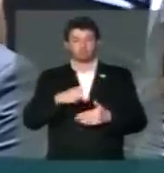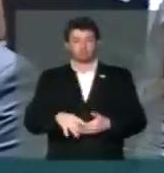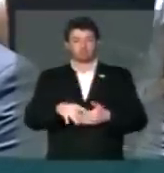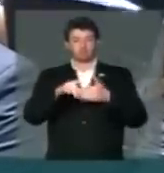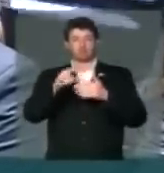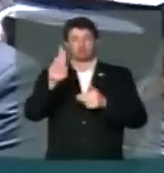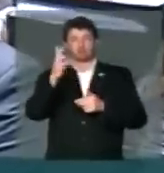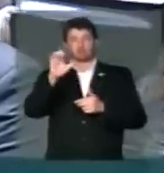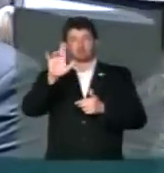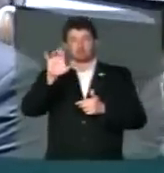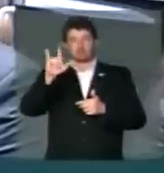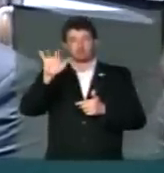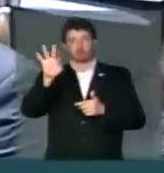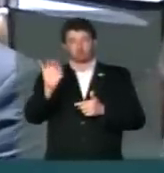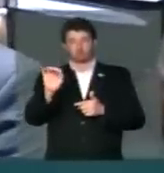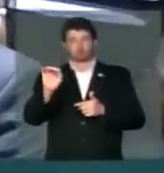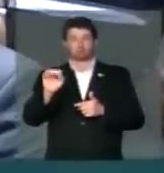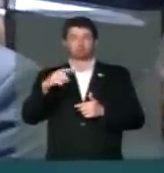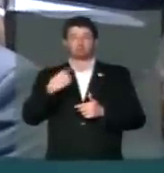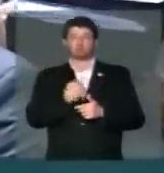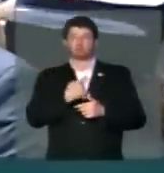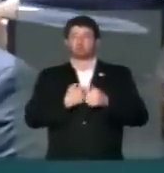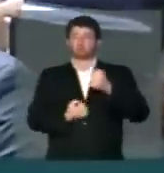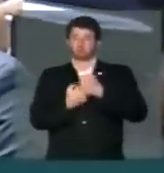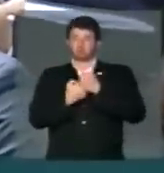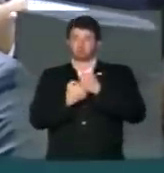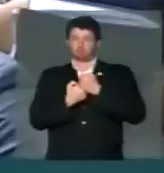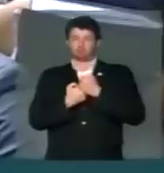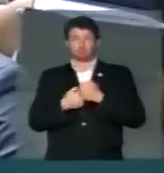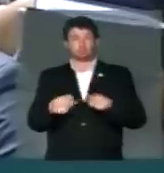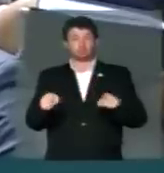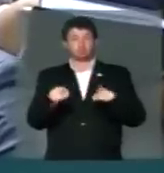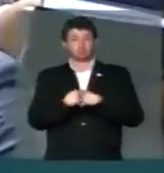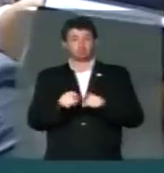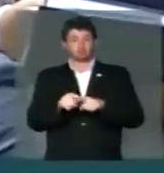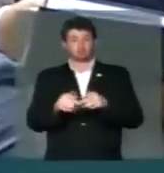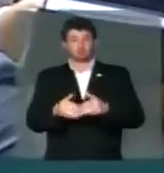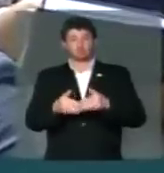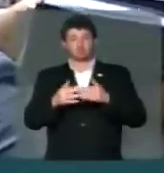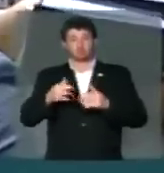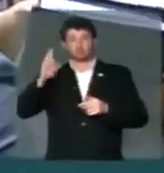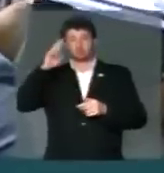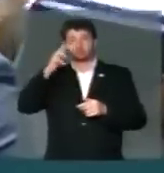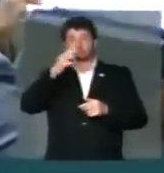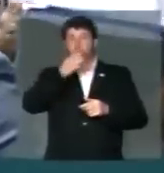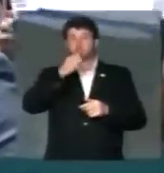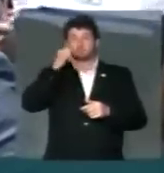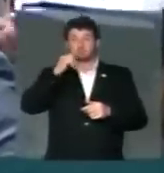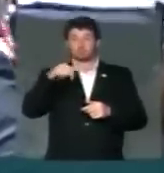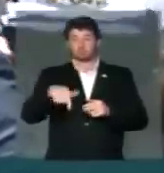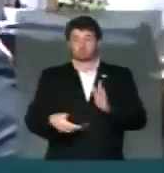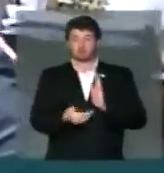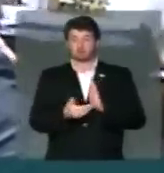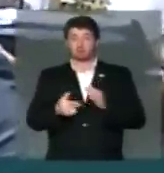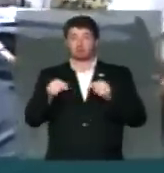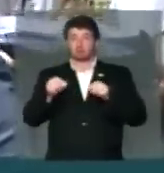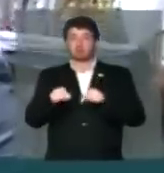deputado Heráclito Forte, a nossa solidariedade e pedir ao senhor e à segurança da Câmara que